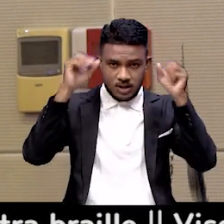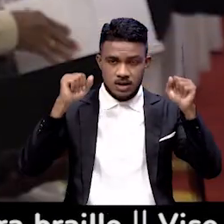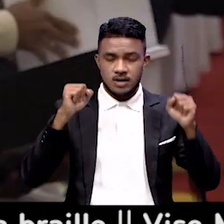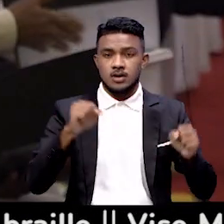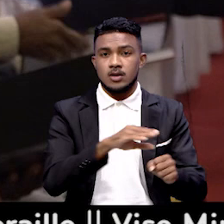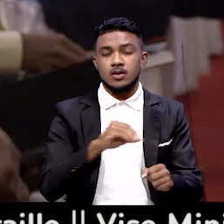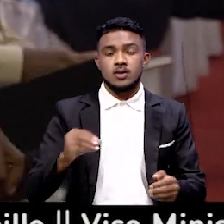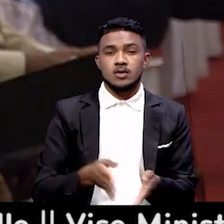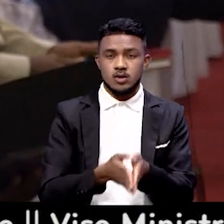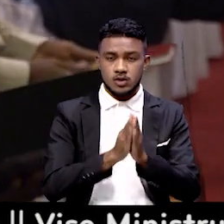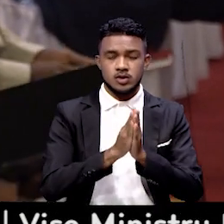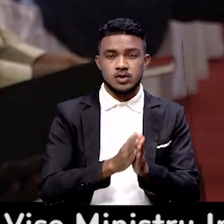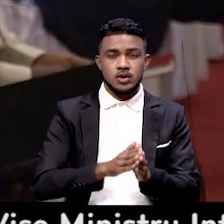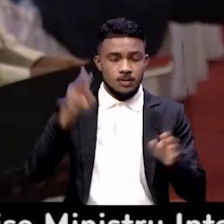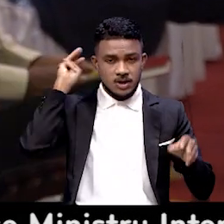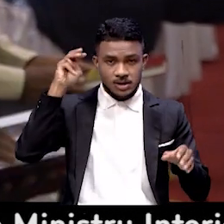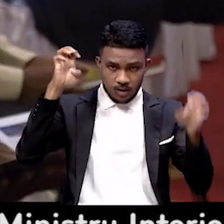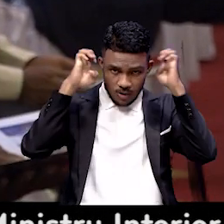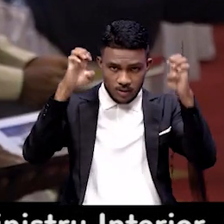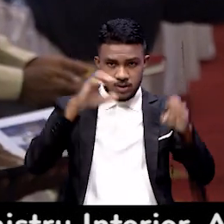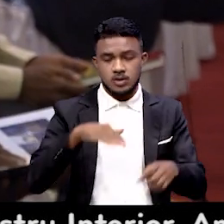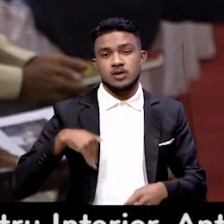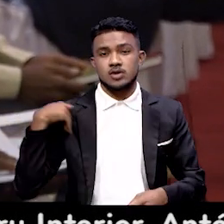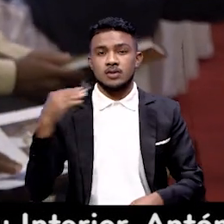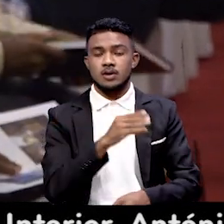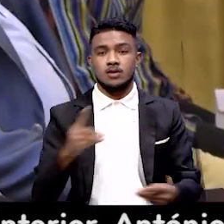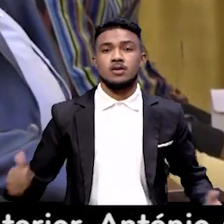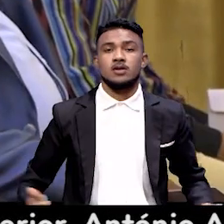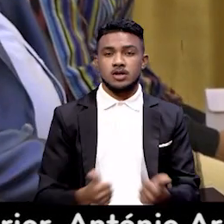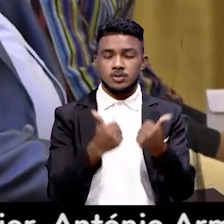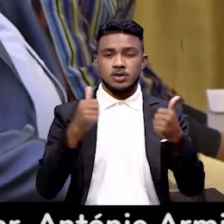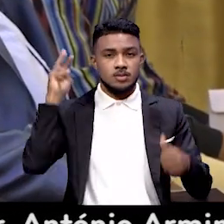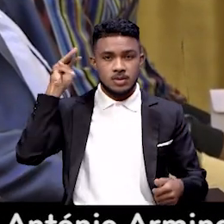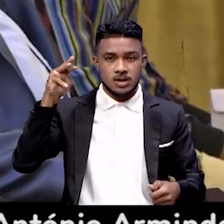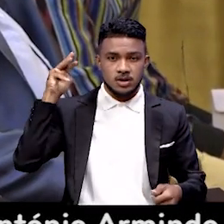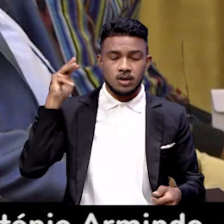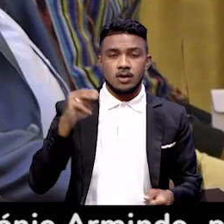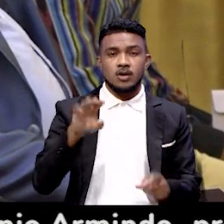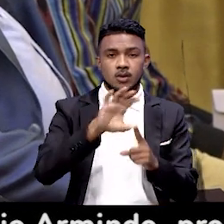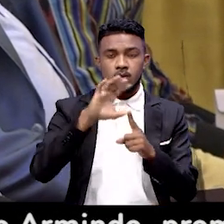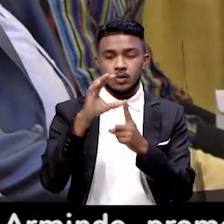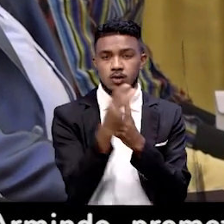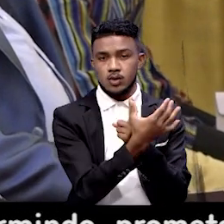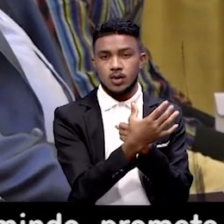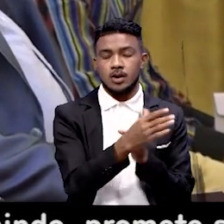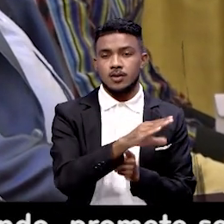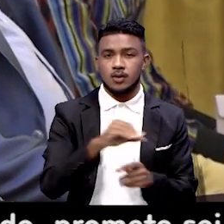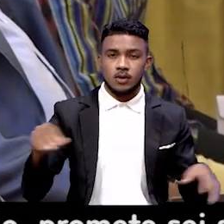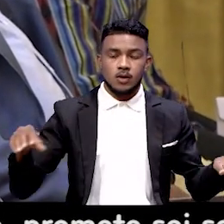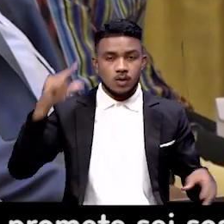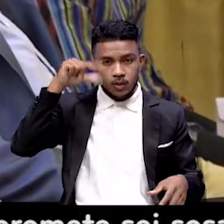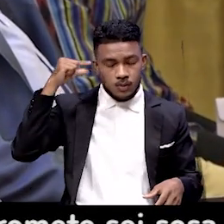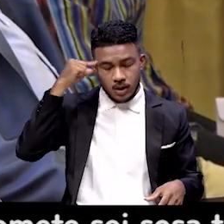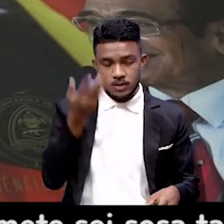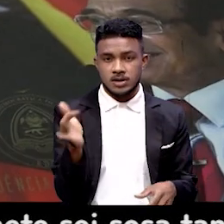Rússio Ministério da Educação, Juventude e Desporto, Ministério do Ensino Superior e Cultura, inclui parceiro Governo Nian, atu